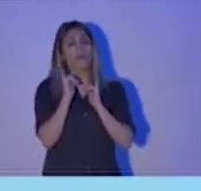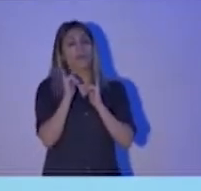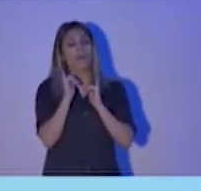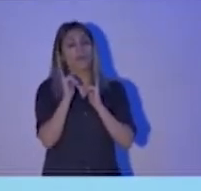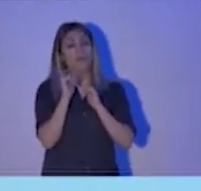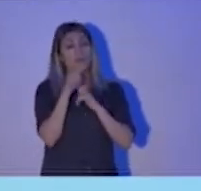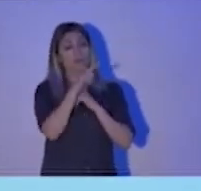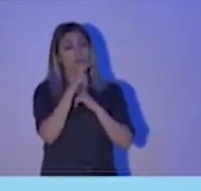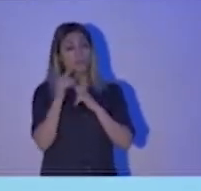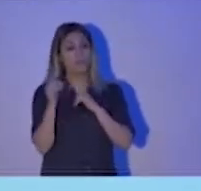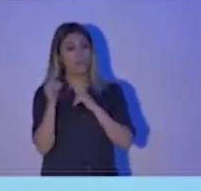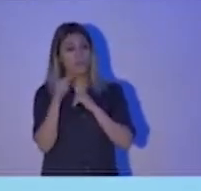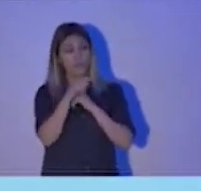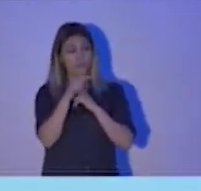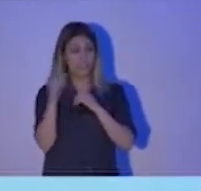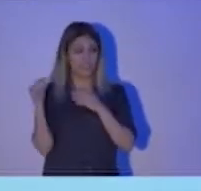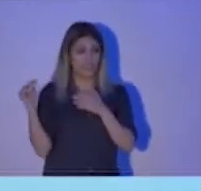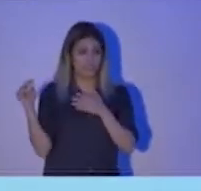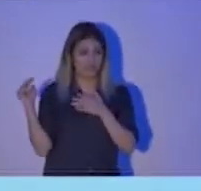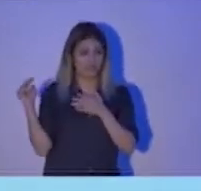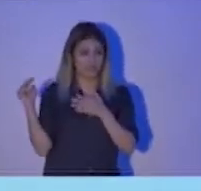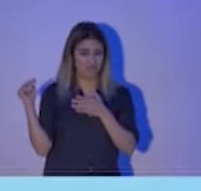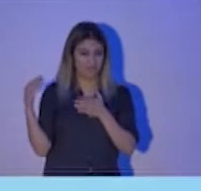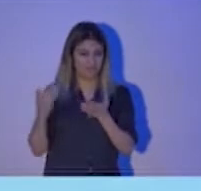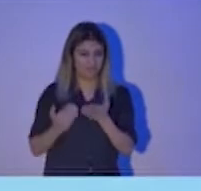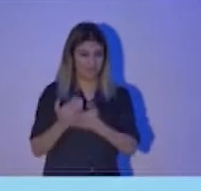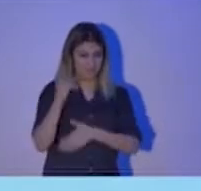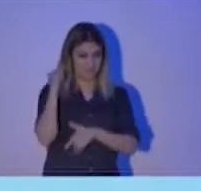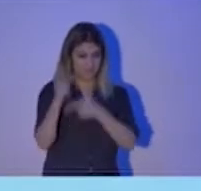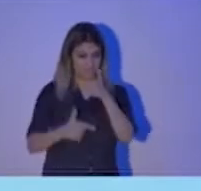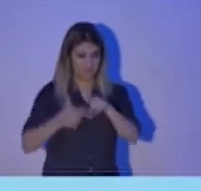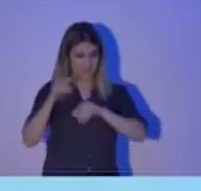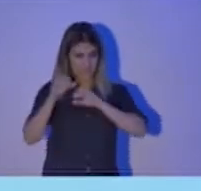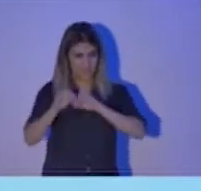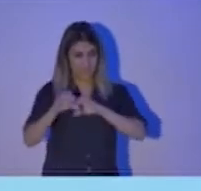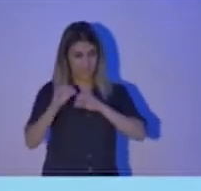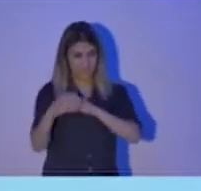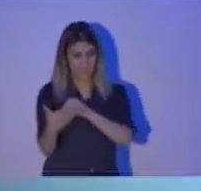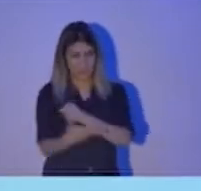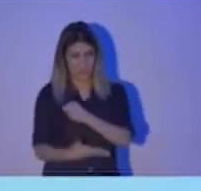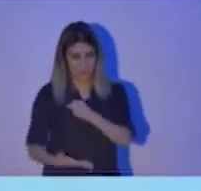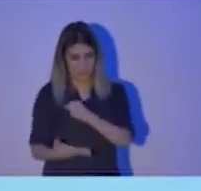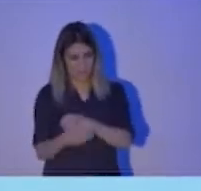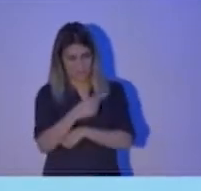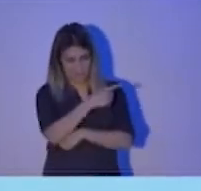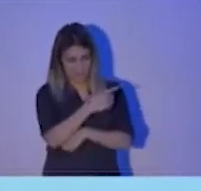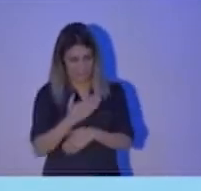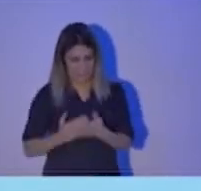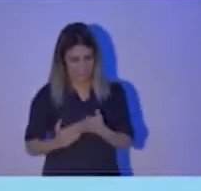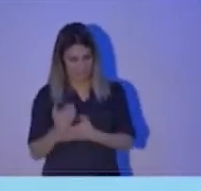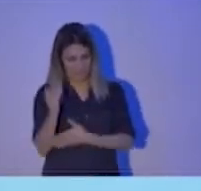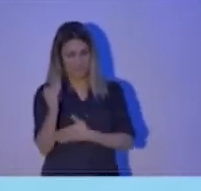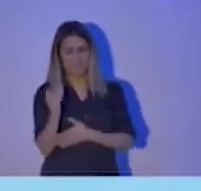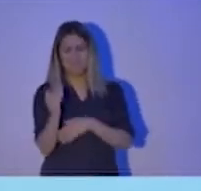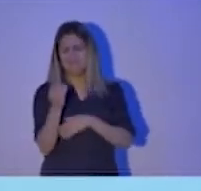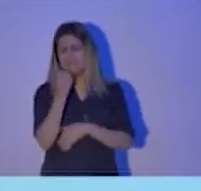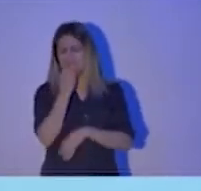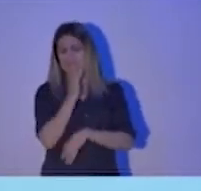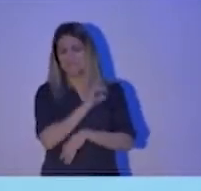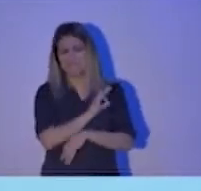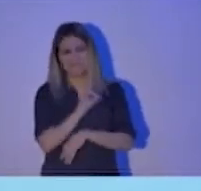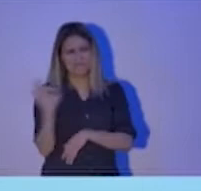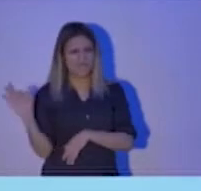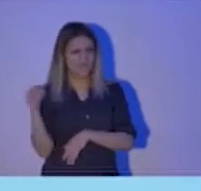sua chegada, Jânio, na Secretaria de Educação Básica, ela significou para nós o início do diálogo com o governo e o espaço que